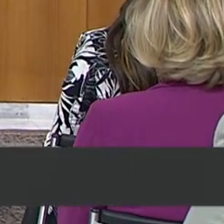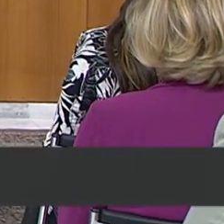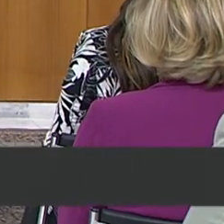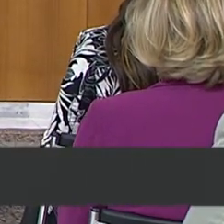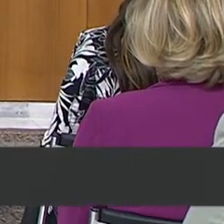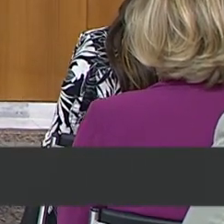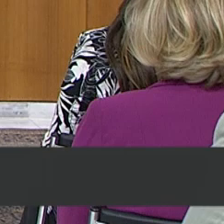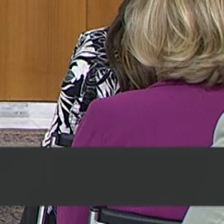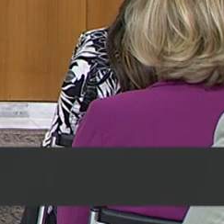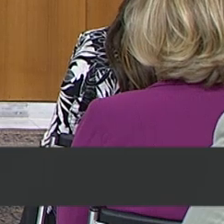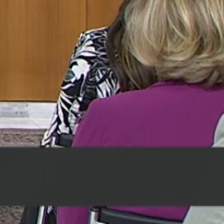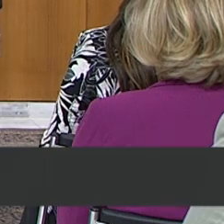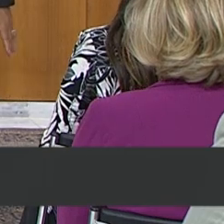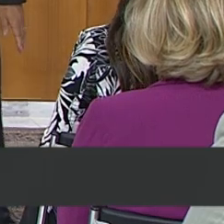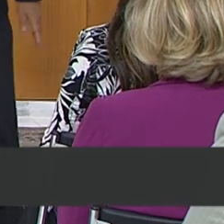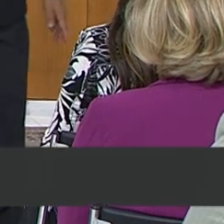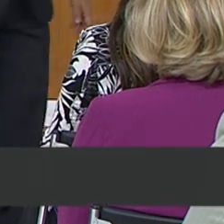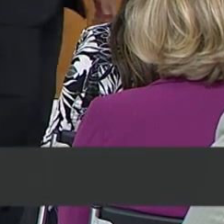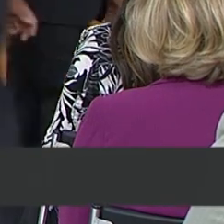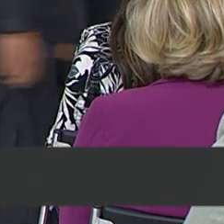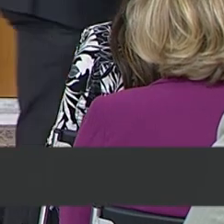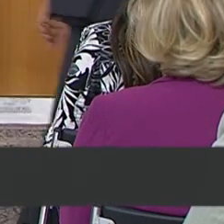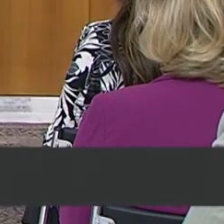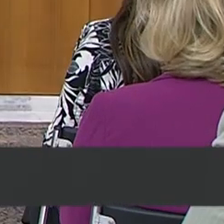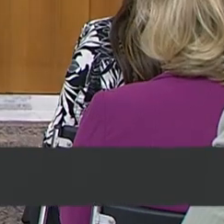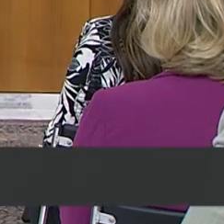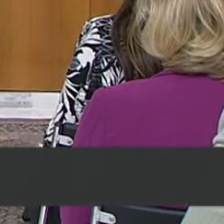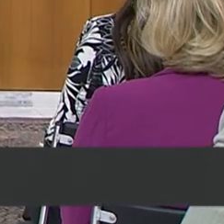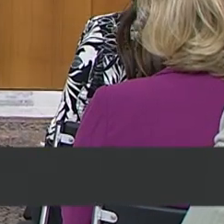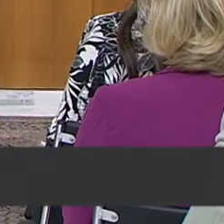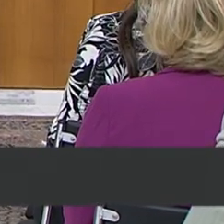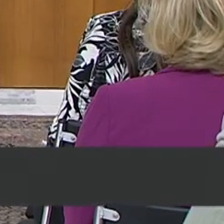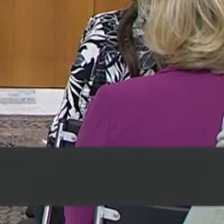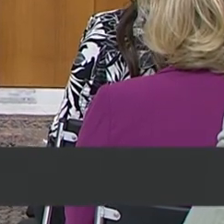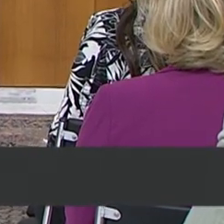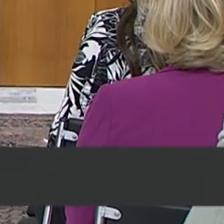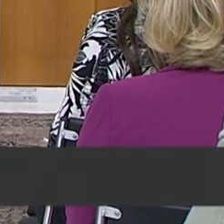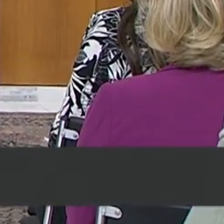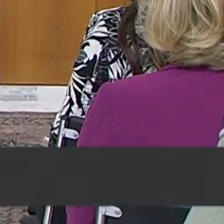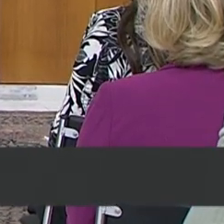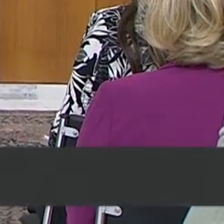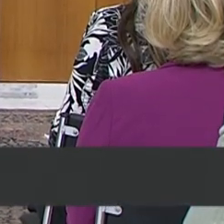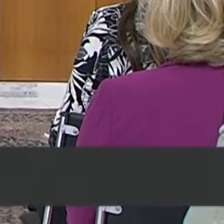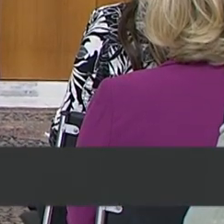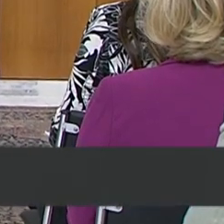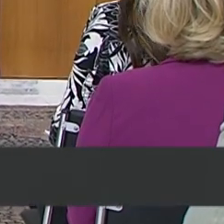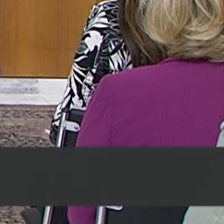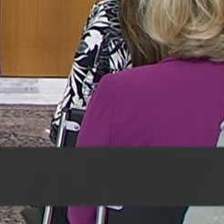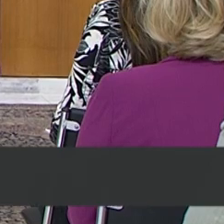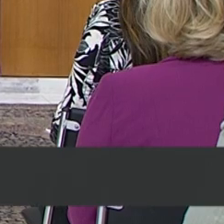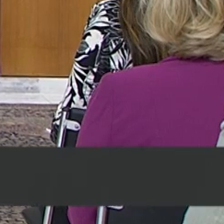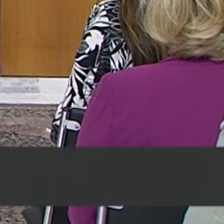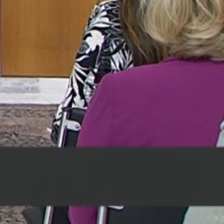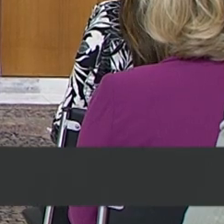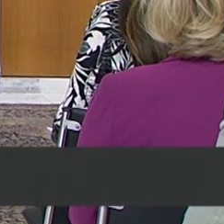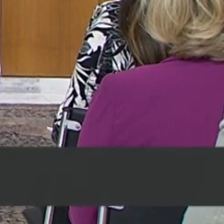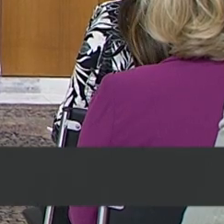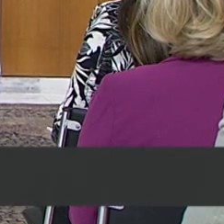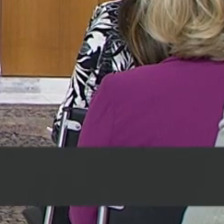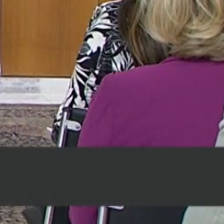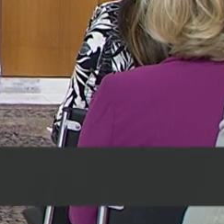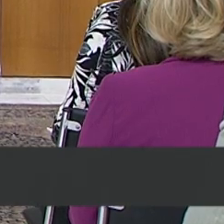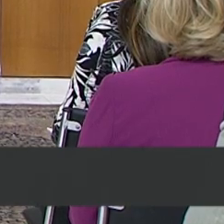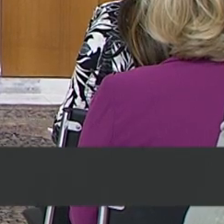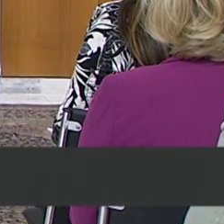neste momento o ministro de estado do desenvolvimento social assina edital de chamamento público para a seleção de